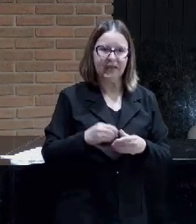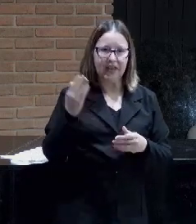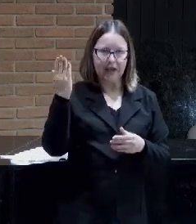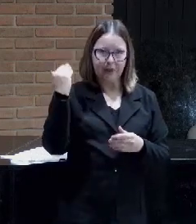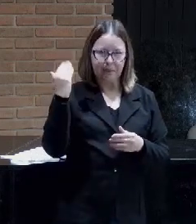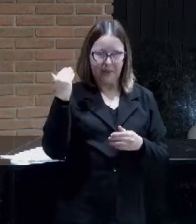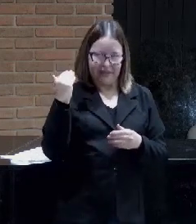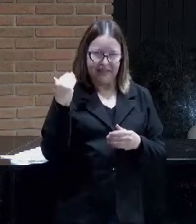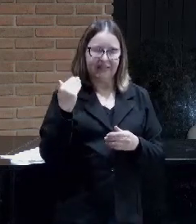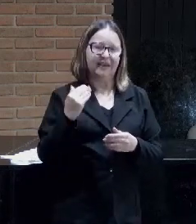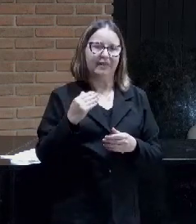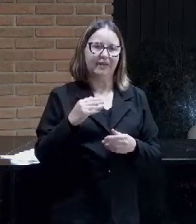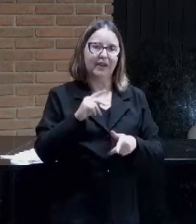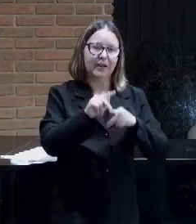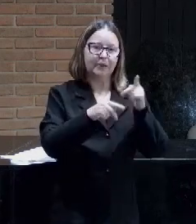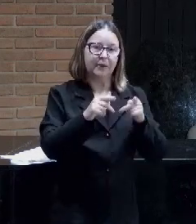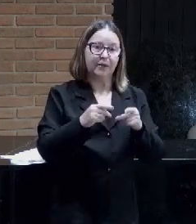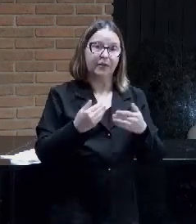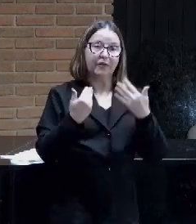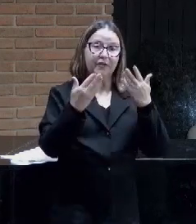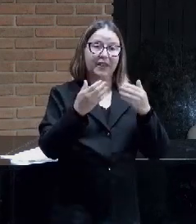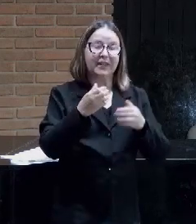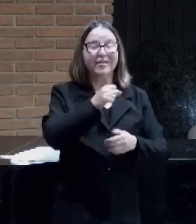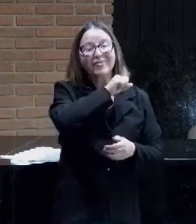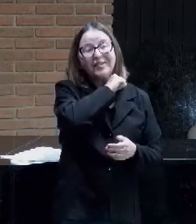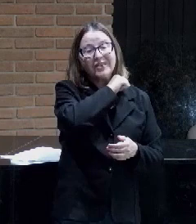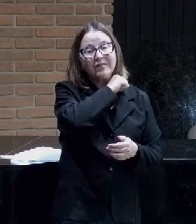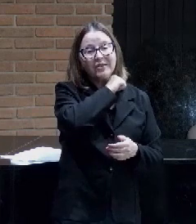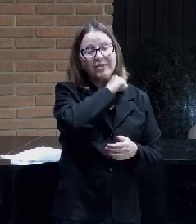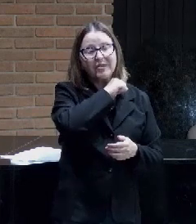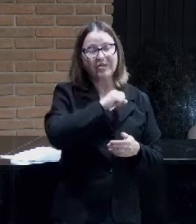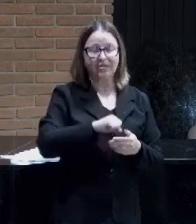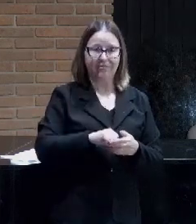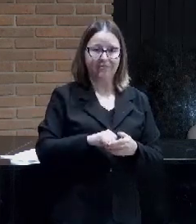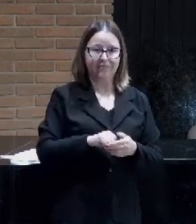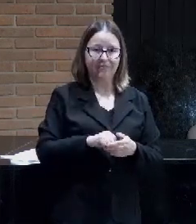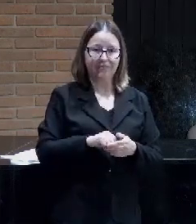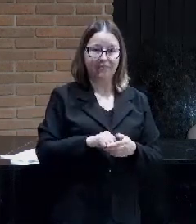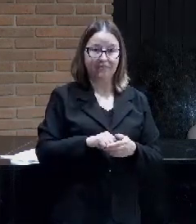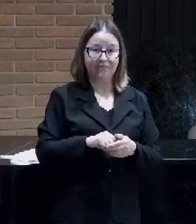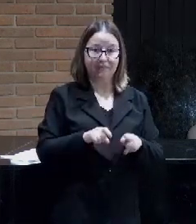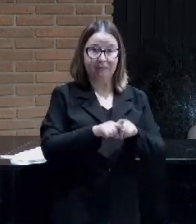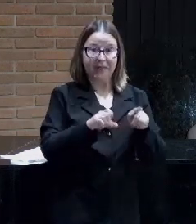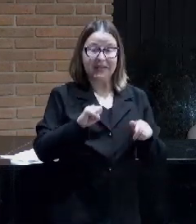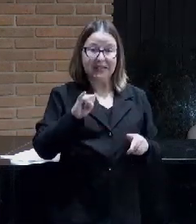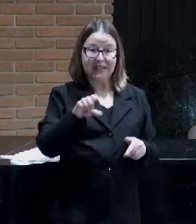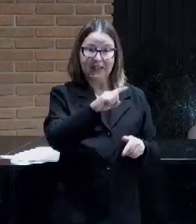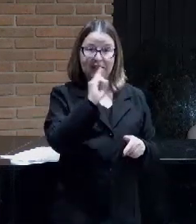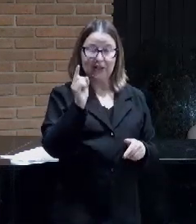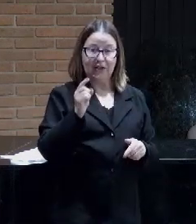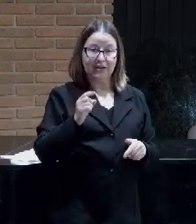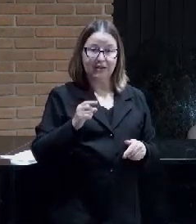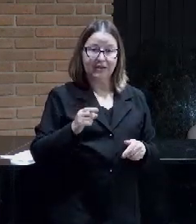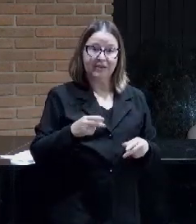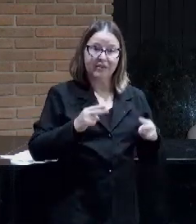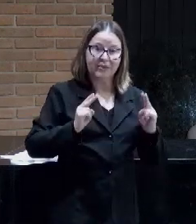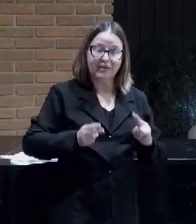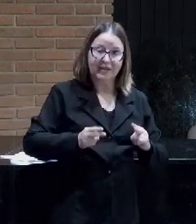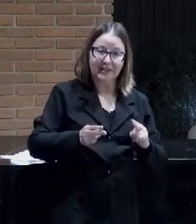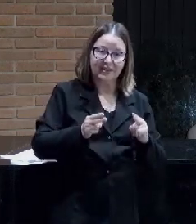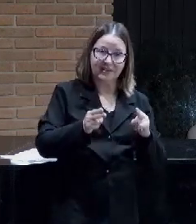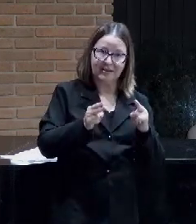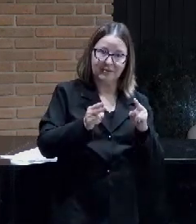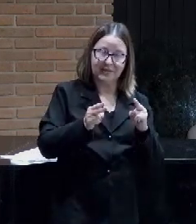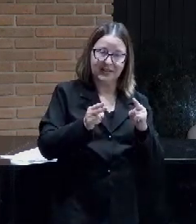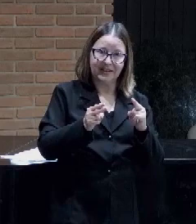sacrifício. O que isso quer dizer para nós? Que se nós constantemente devemos viver em culto a Deus, nós devemos ofertar nossa vida